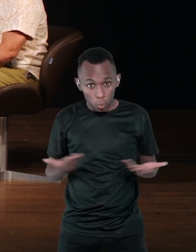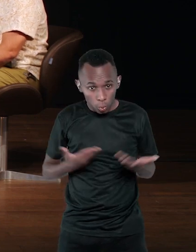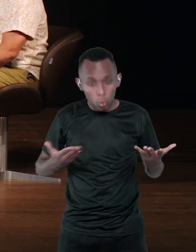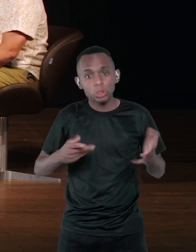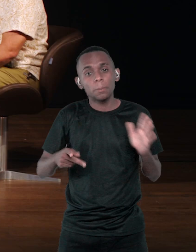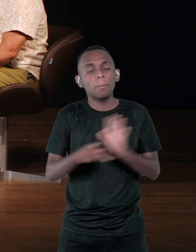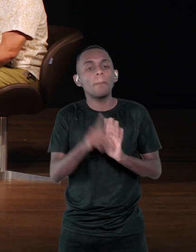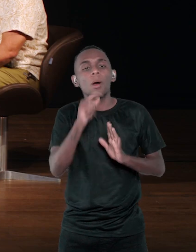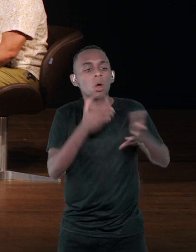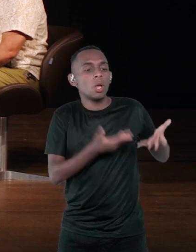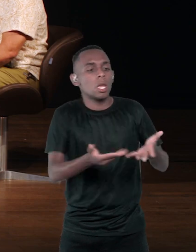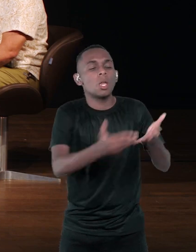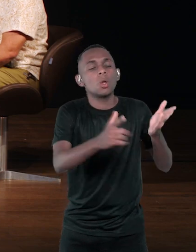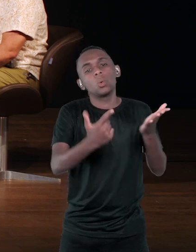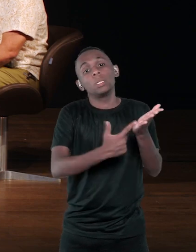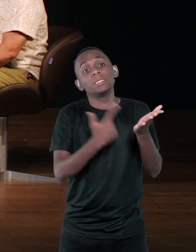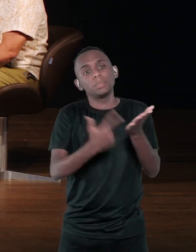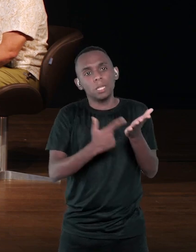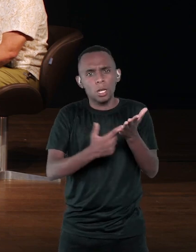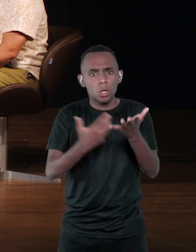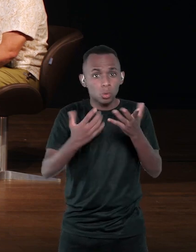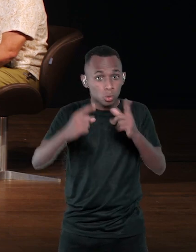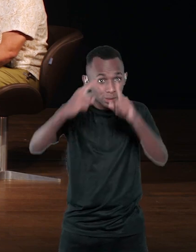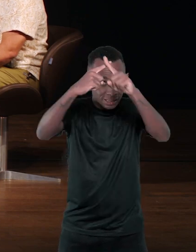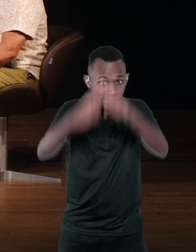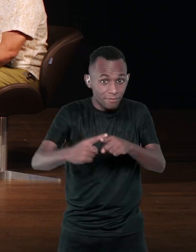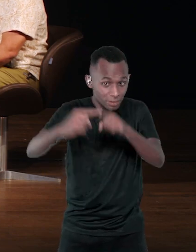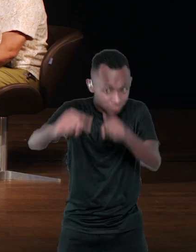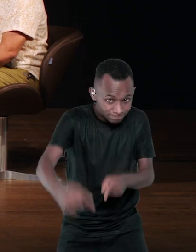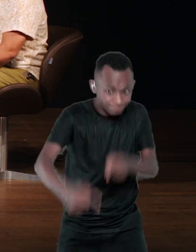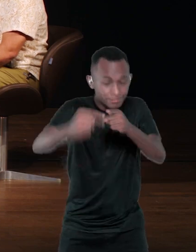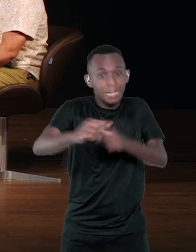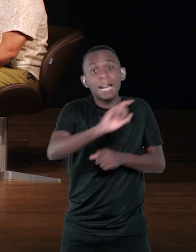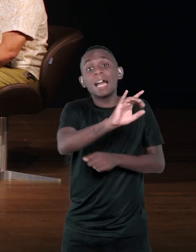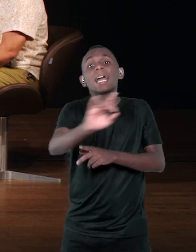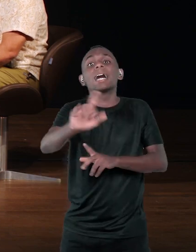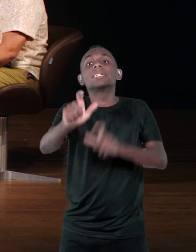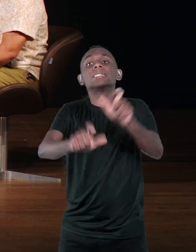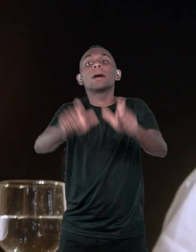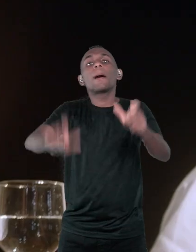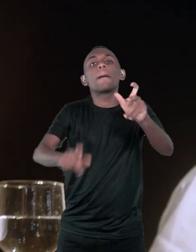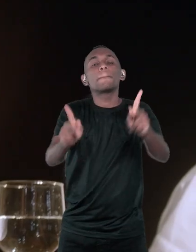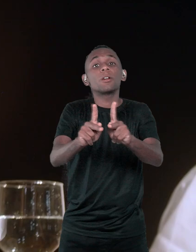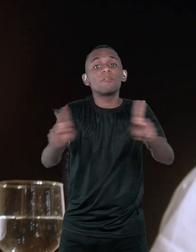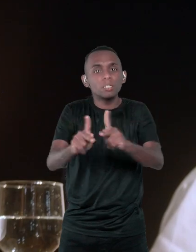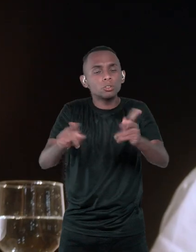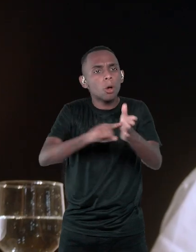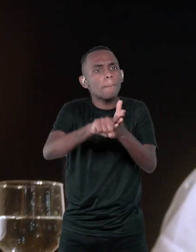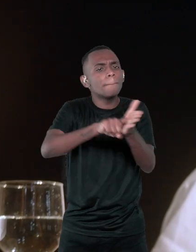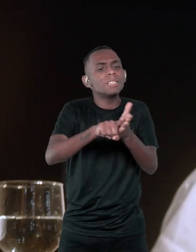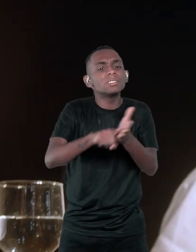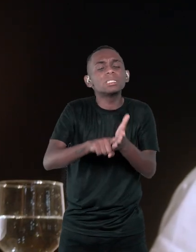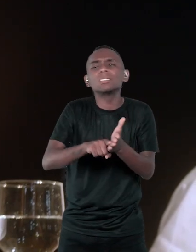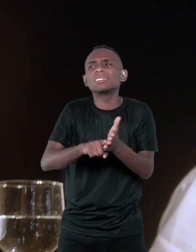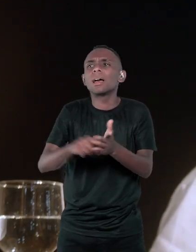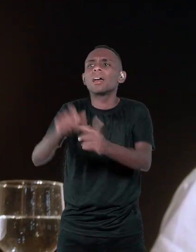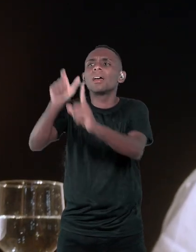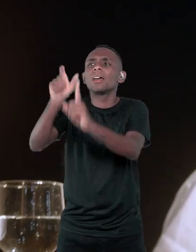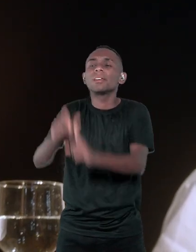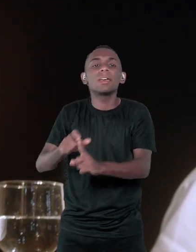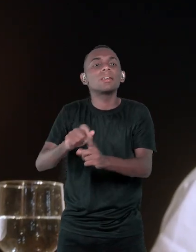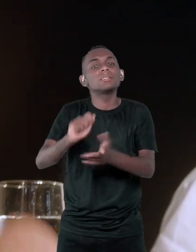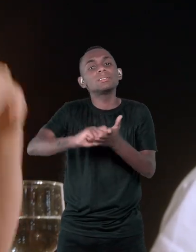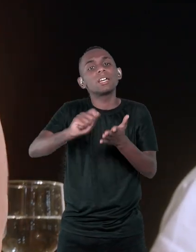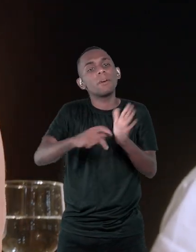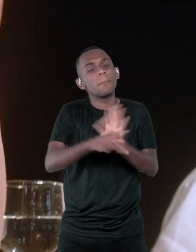rios literários. E aí eu estou desafiando cada professor a uma pesquisa investigativa sobre quem escreveu sobre o seu